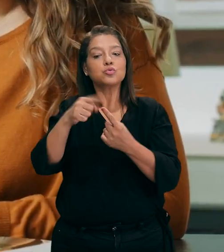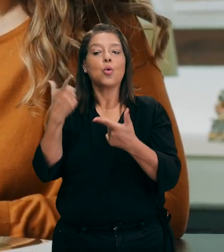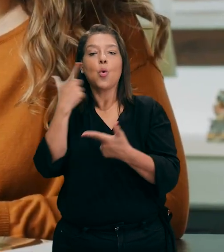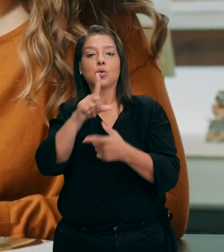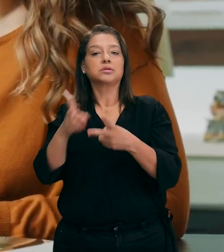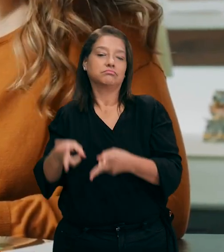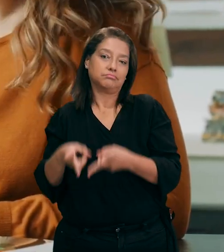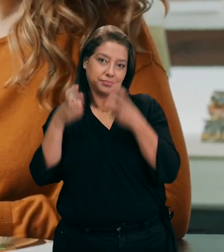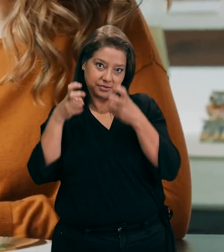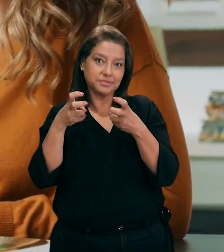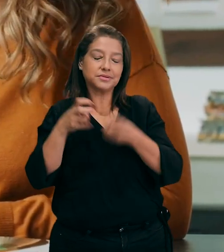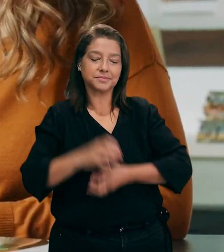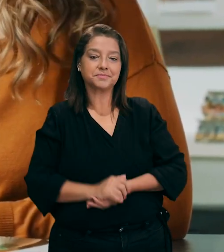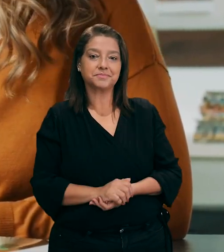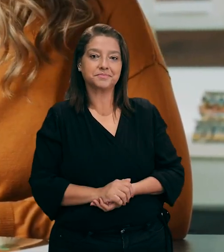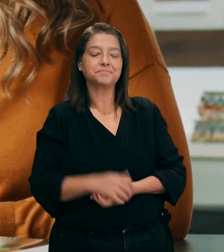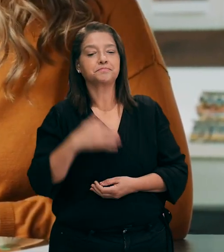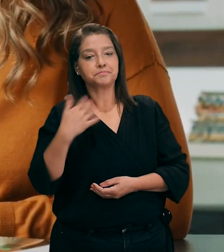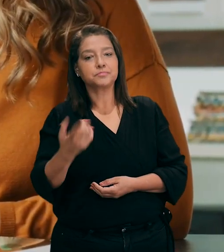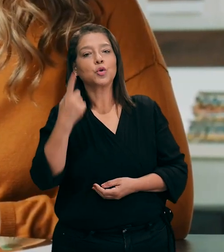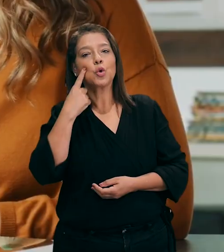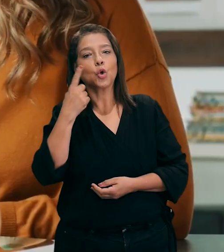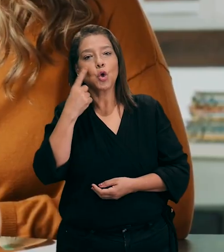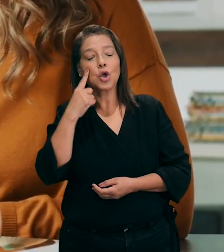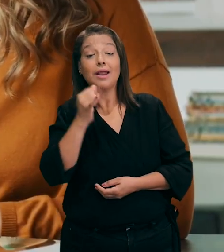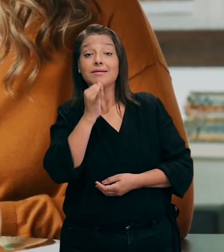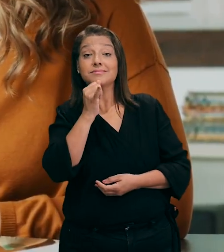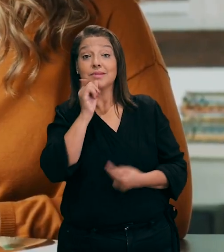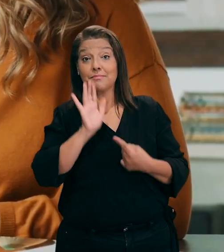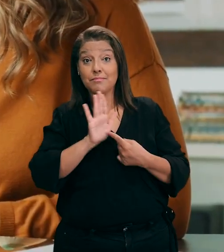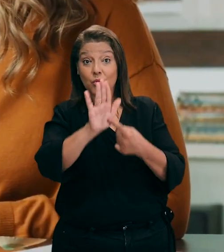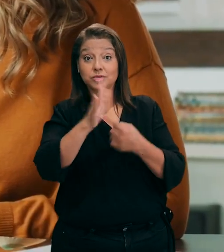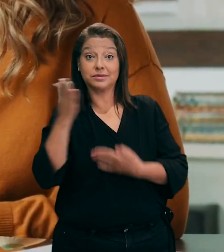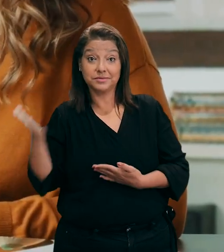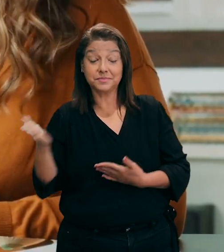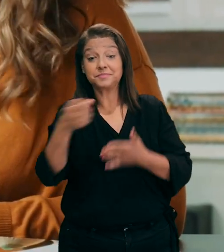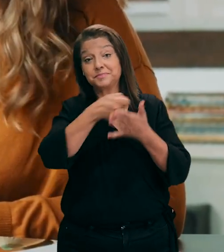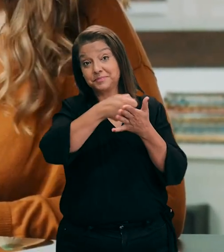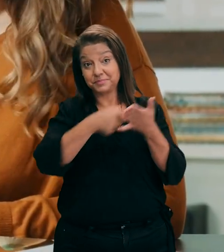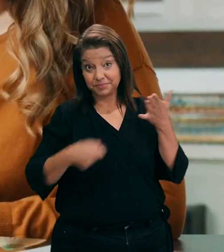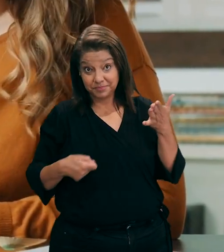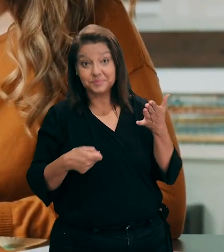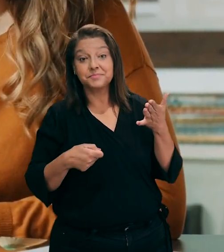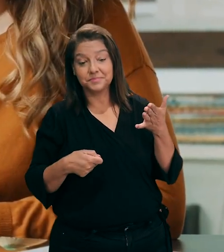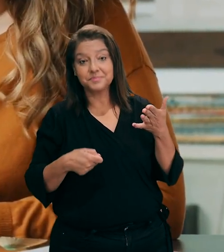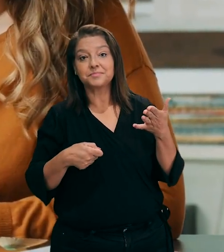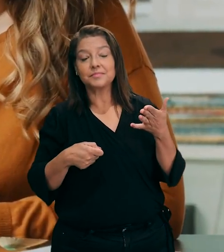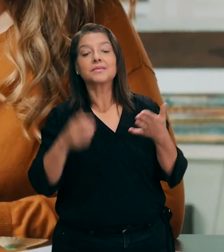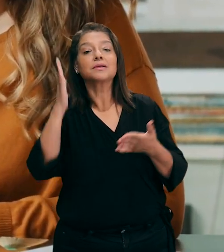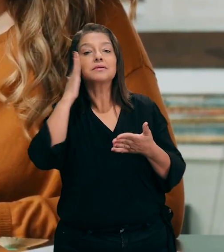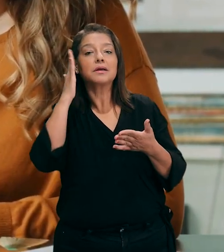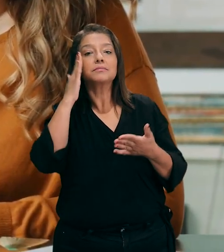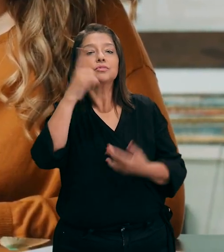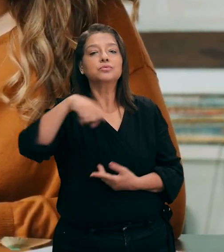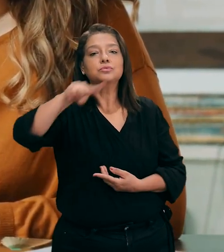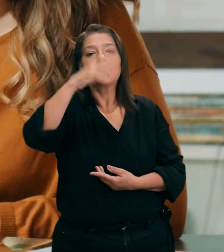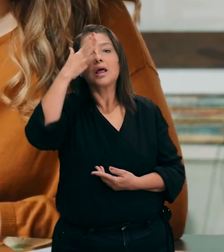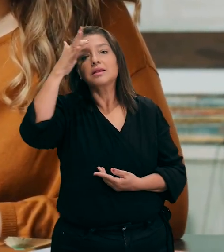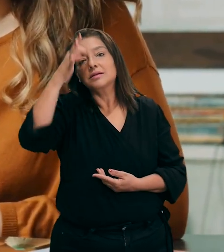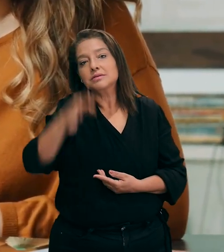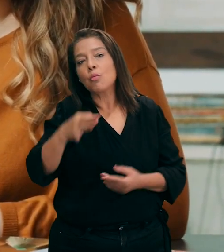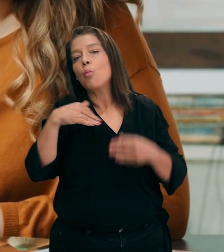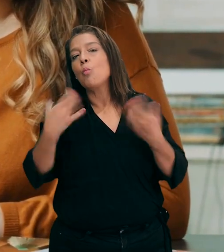Bem, vamos observar um exemplo a partir de um texto e tentar compreender qual é a